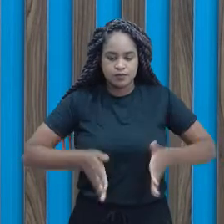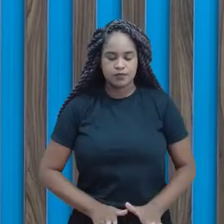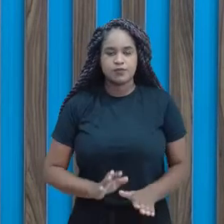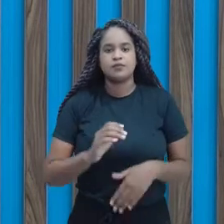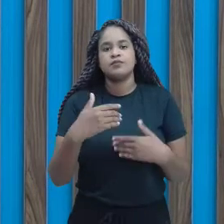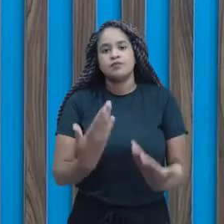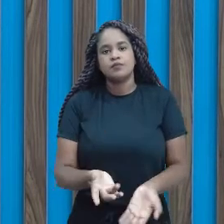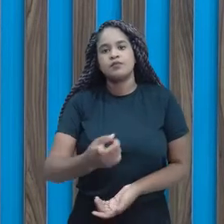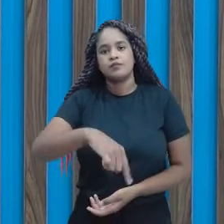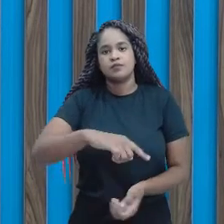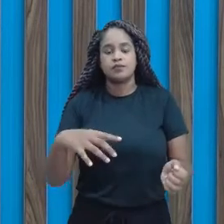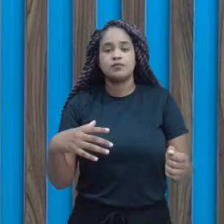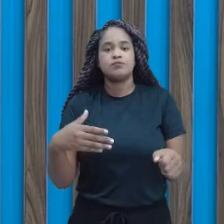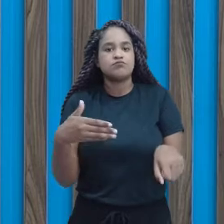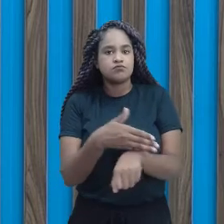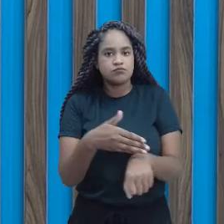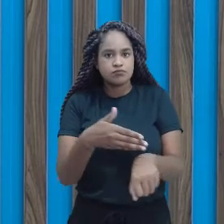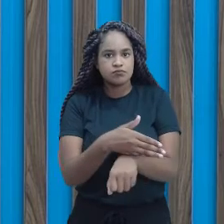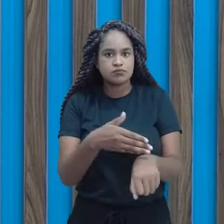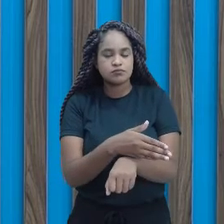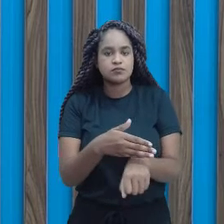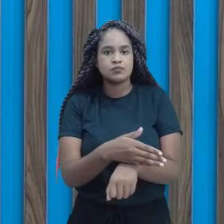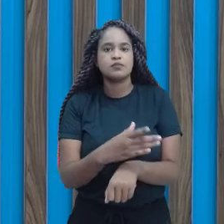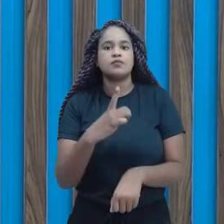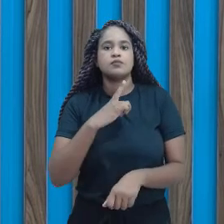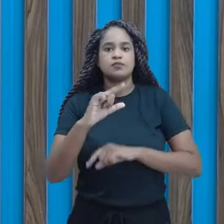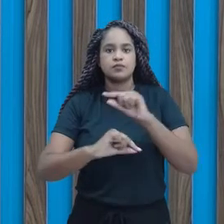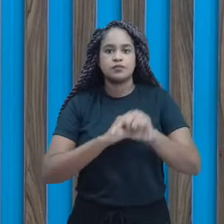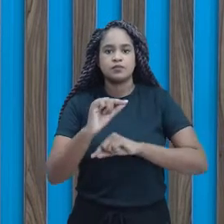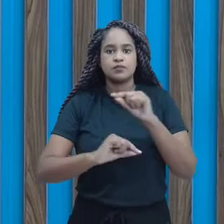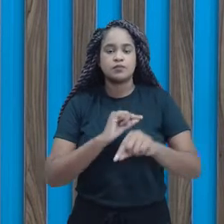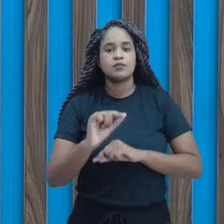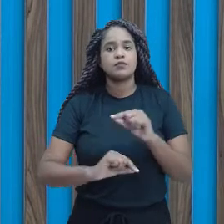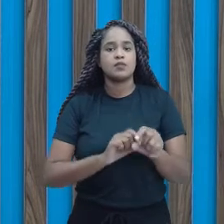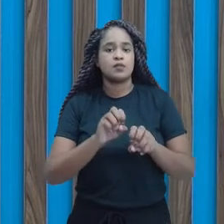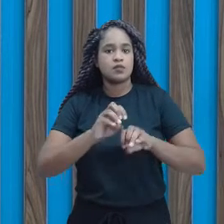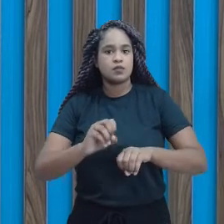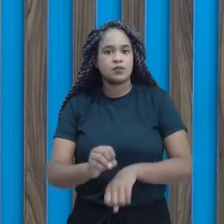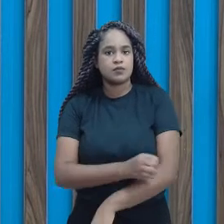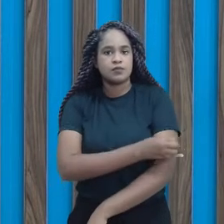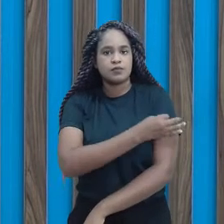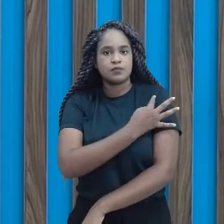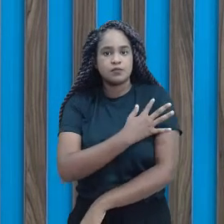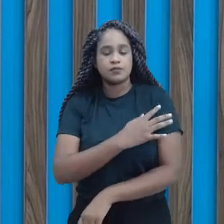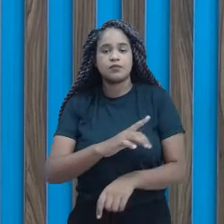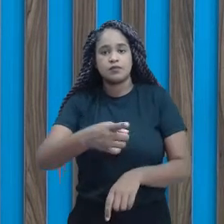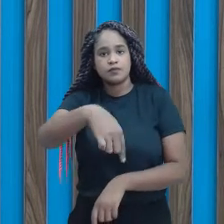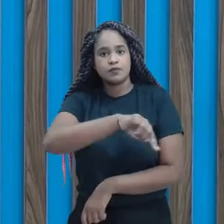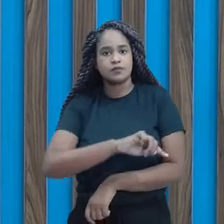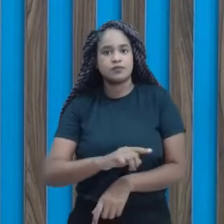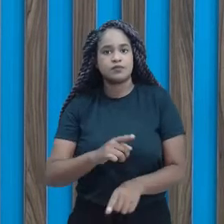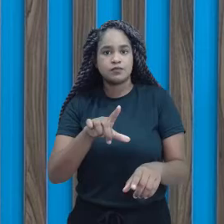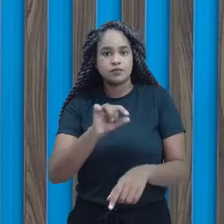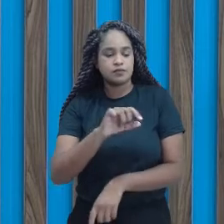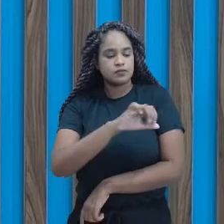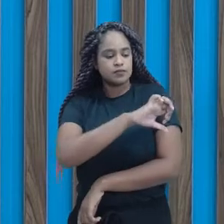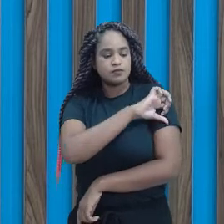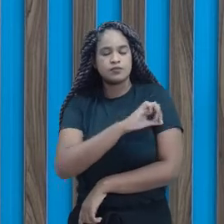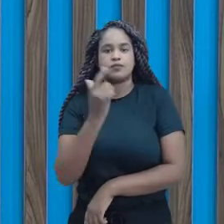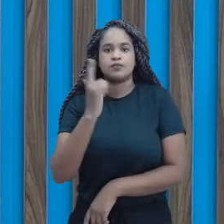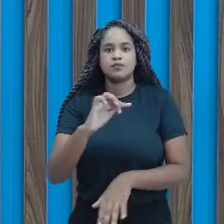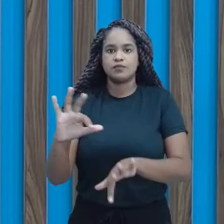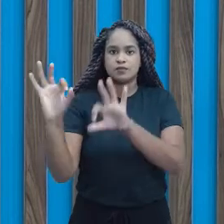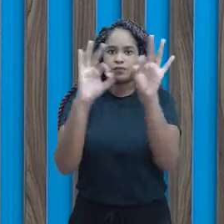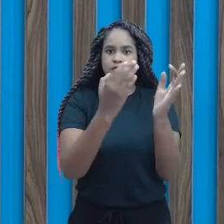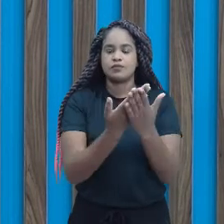vai lá, vai logar, tudo bonitinho, vai ter lá, ó, ensino fundamental, 9º ano, você vai clicar e vai poder estar assistindo aqui as